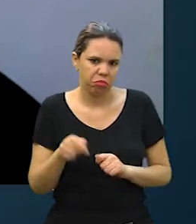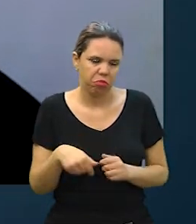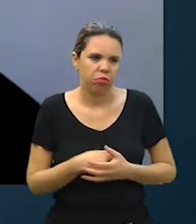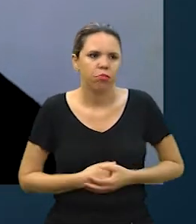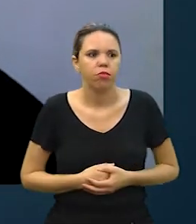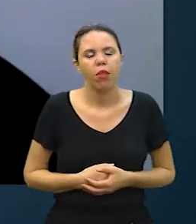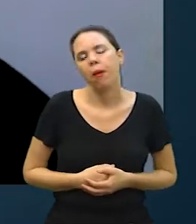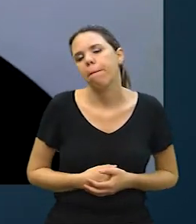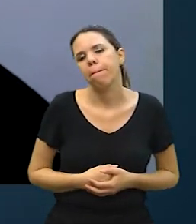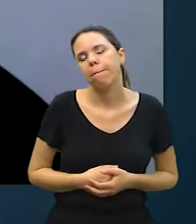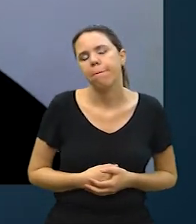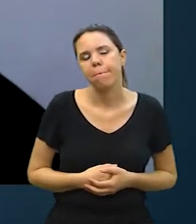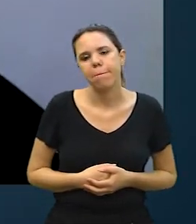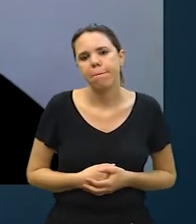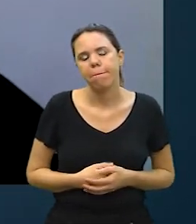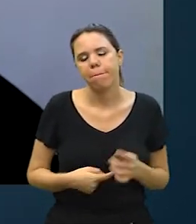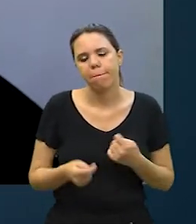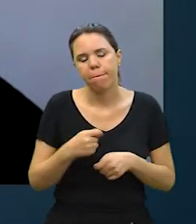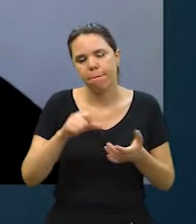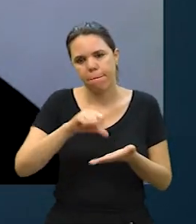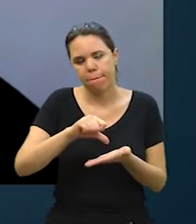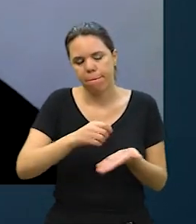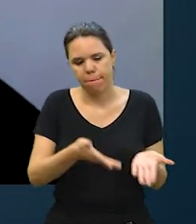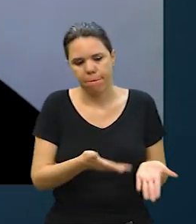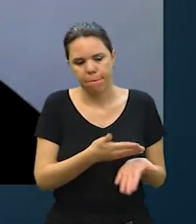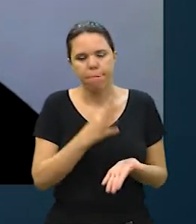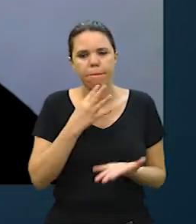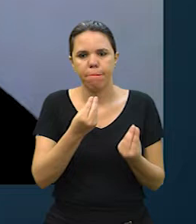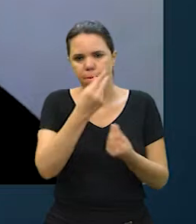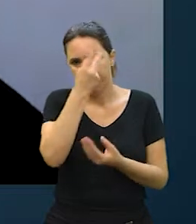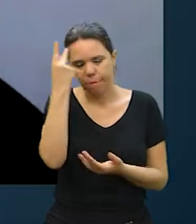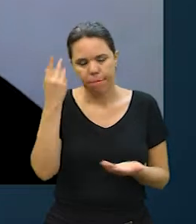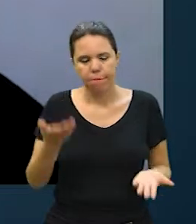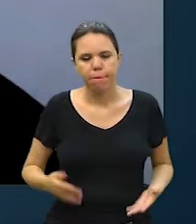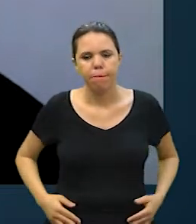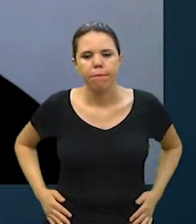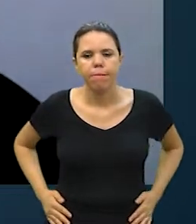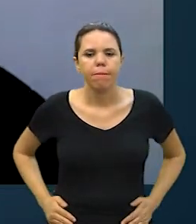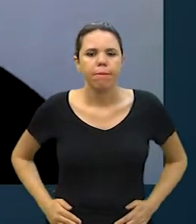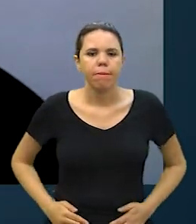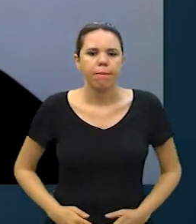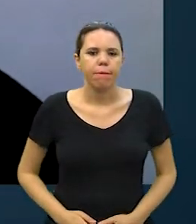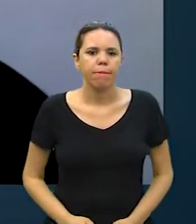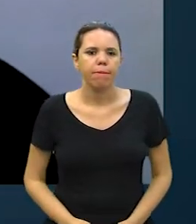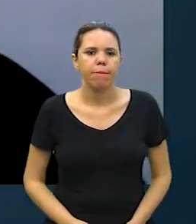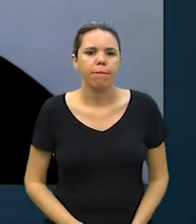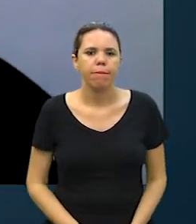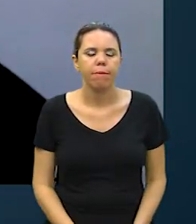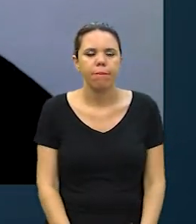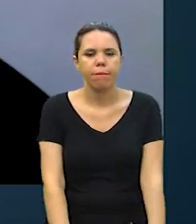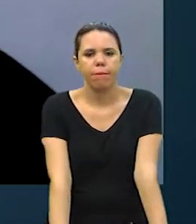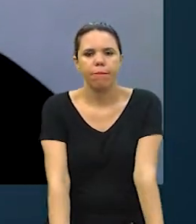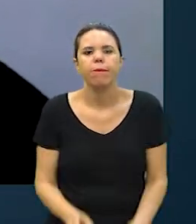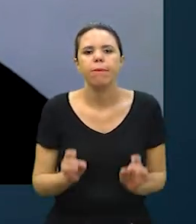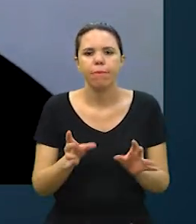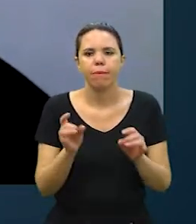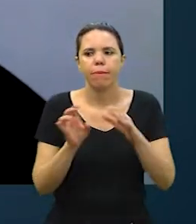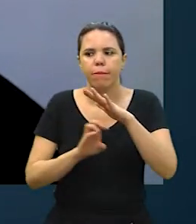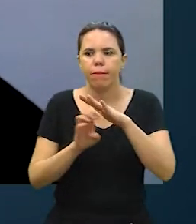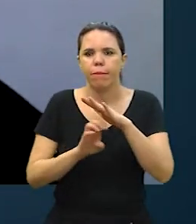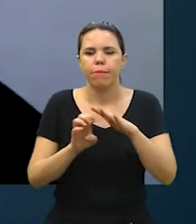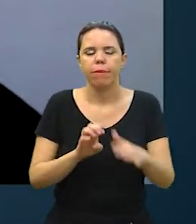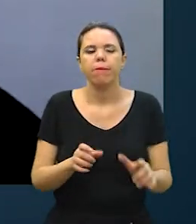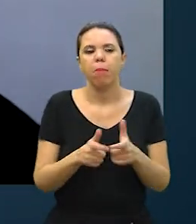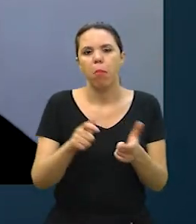isso. Como o mercado local aqui a gente conhece bastante gente, então foi vendendo para empresas